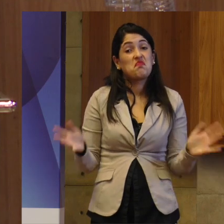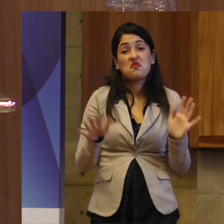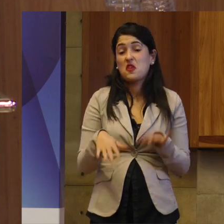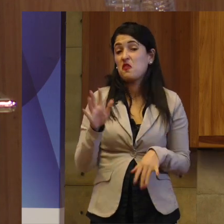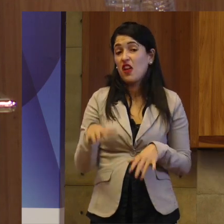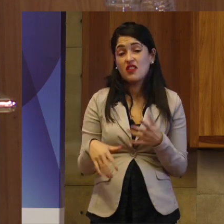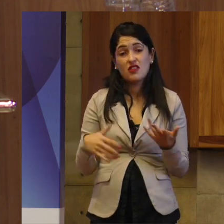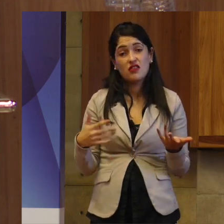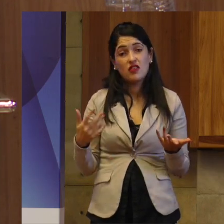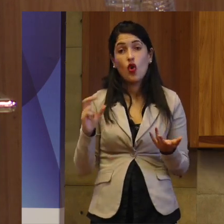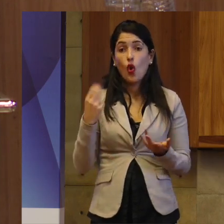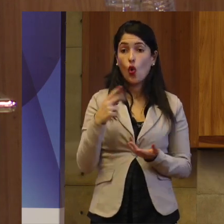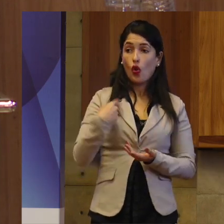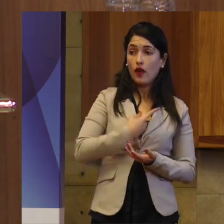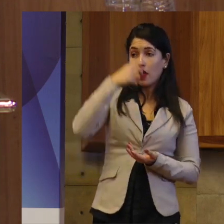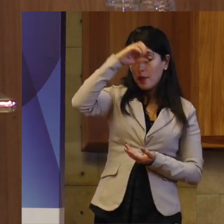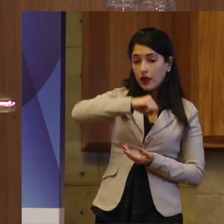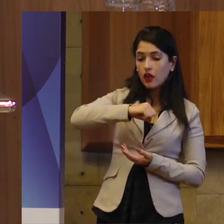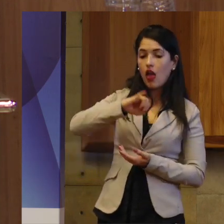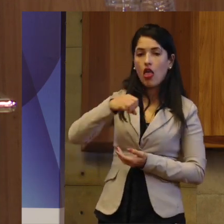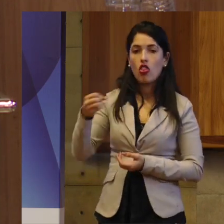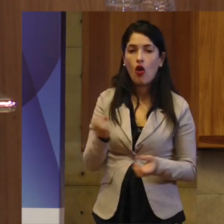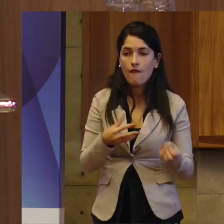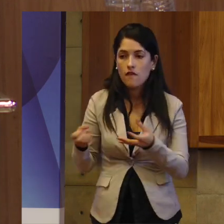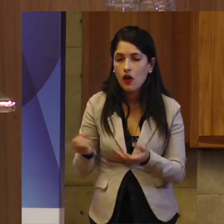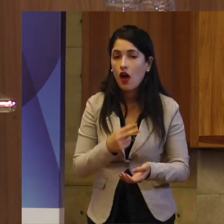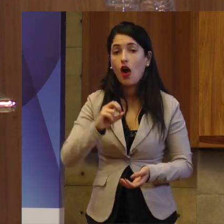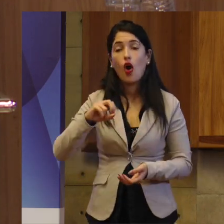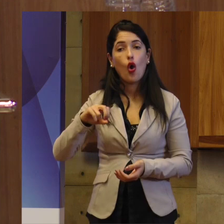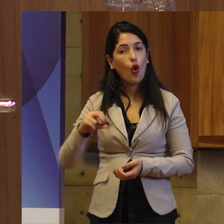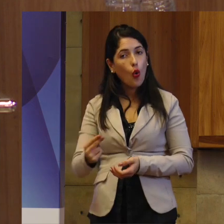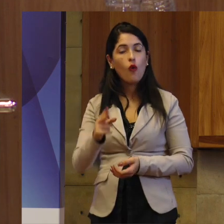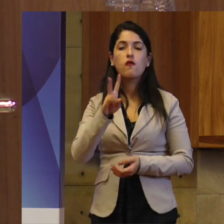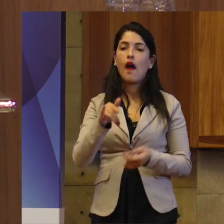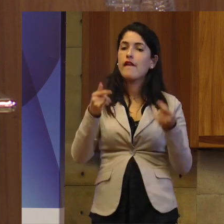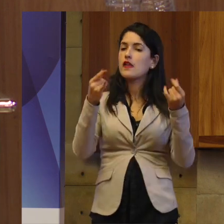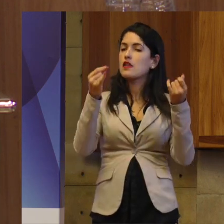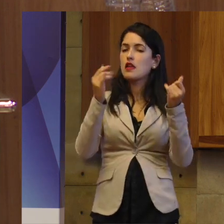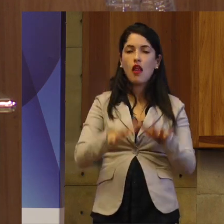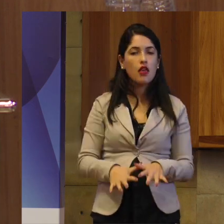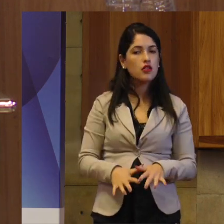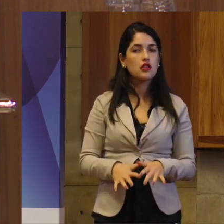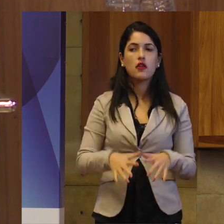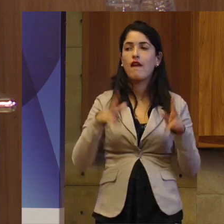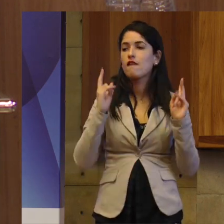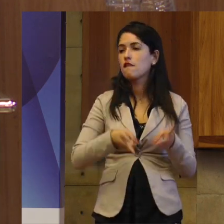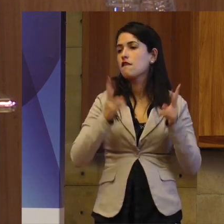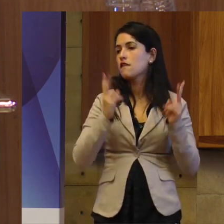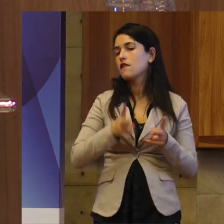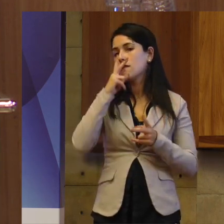opção. Ou nós aprendemos a inovar mais, ou nós vamos entrar num processo de atraso